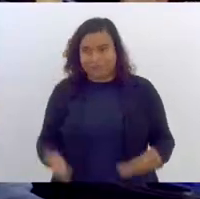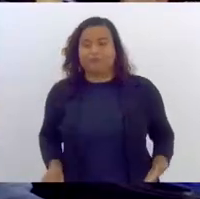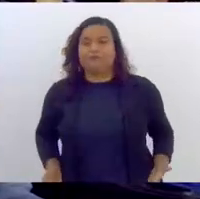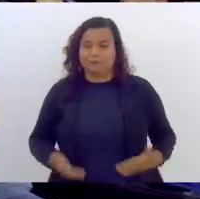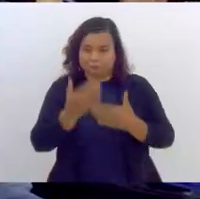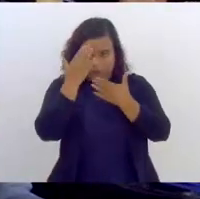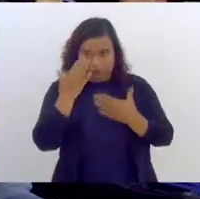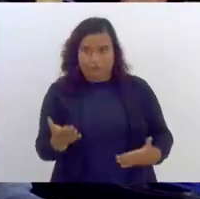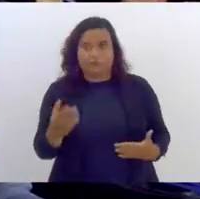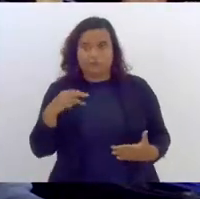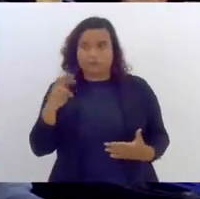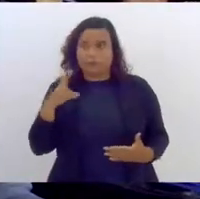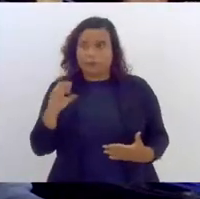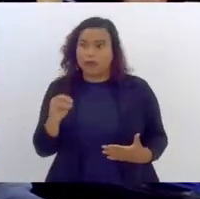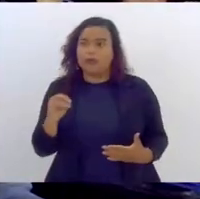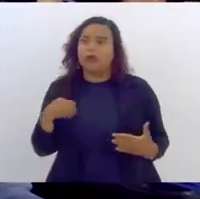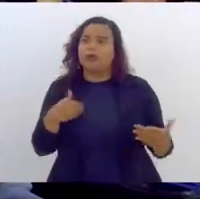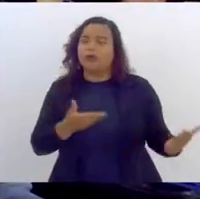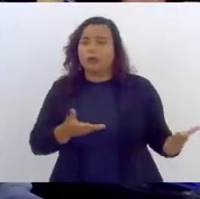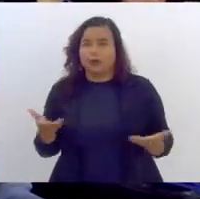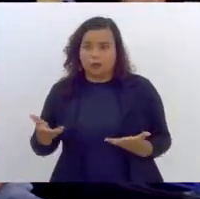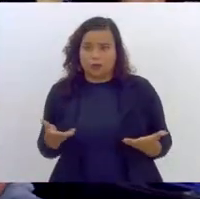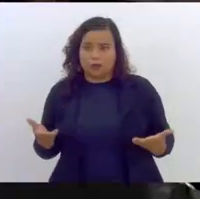Márcio Garcia passar para